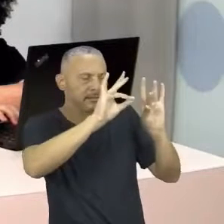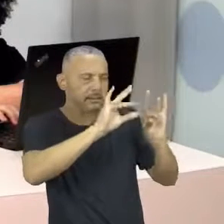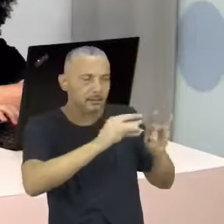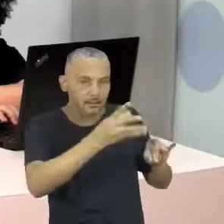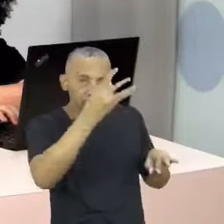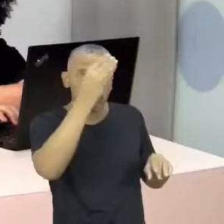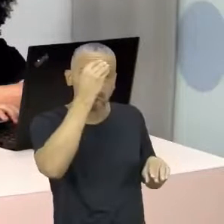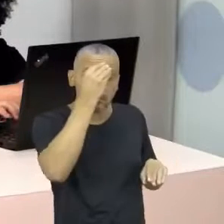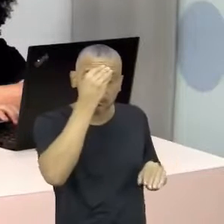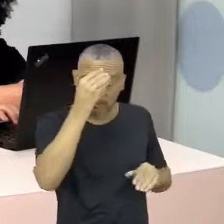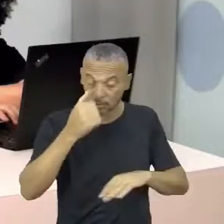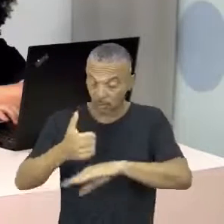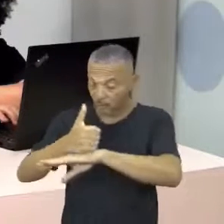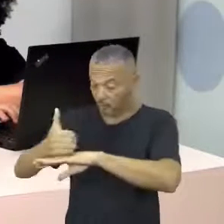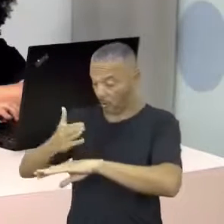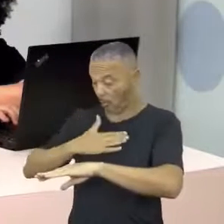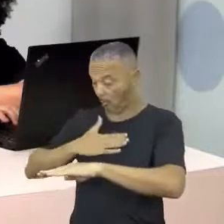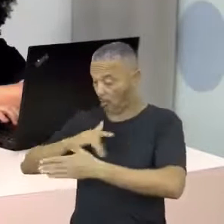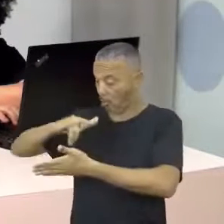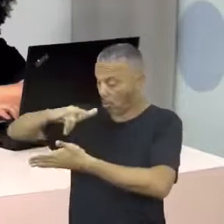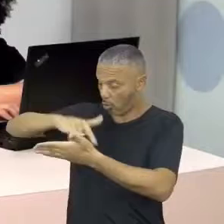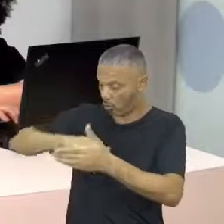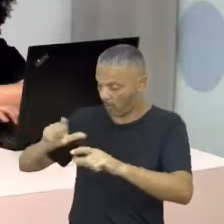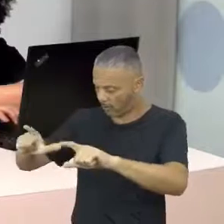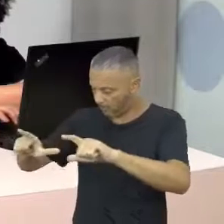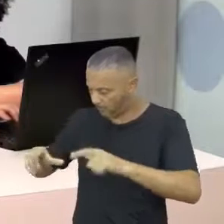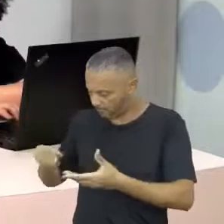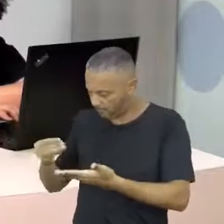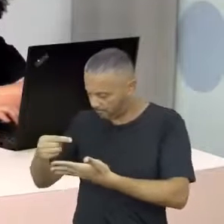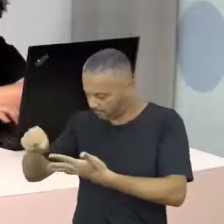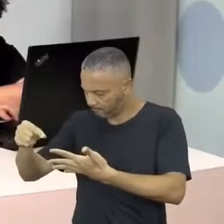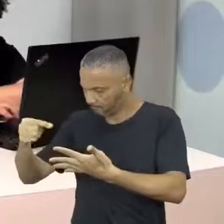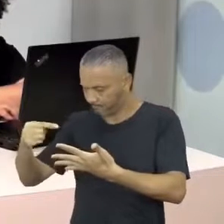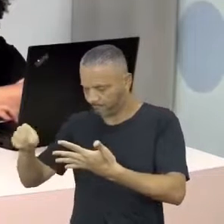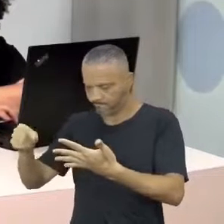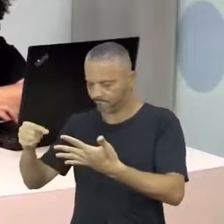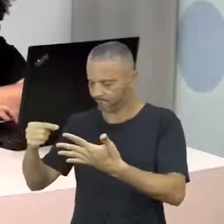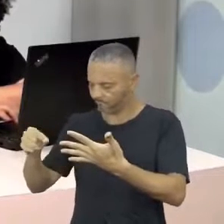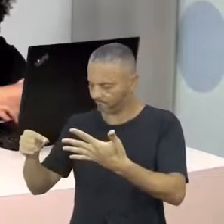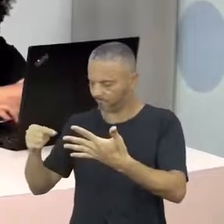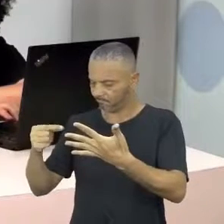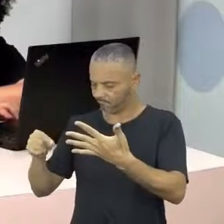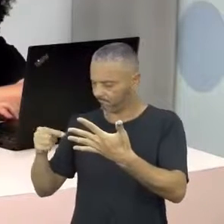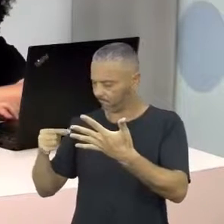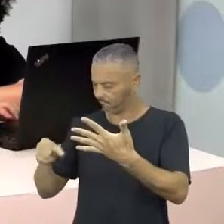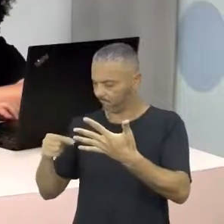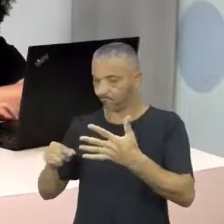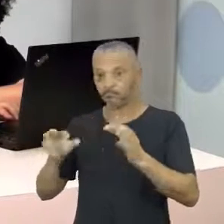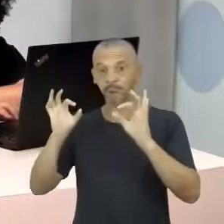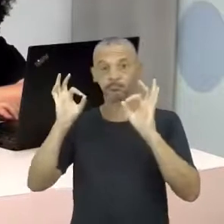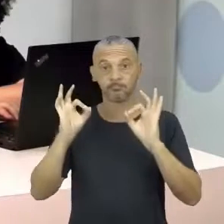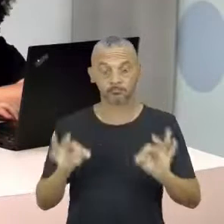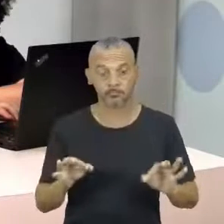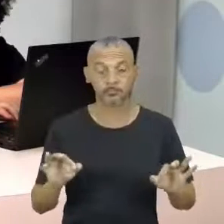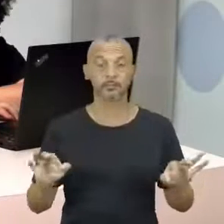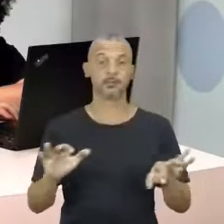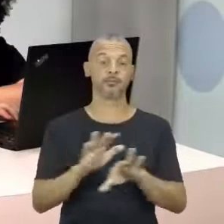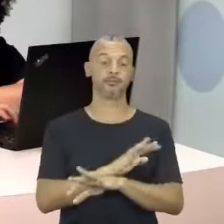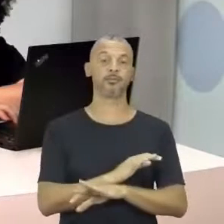vai conferir os documentos que você precisa encaminhar, vai fazer a montagem desse arquivo para você depois fazer a sua